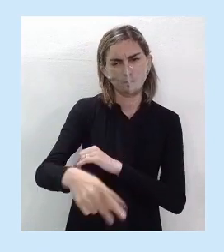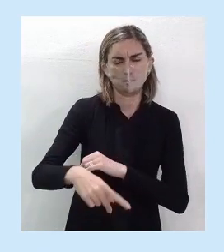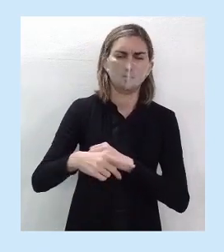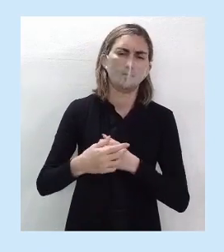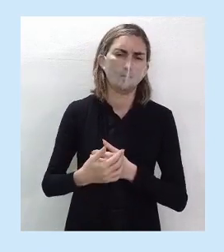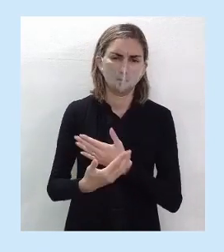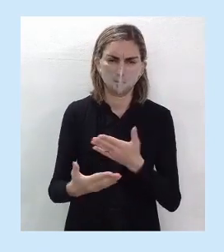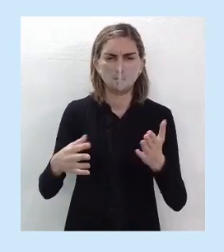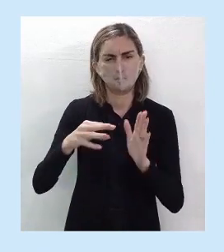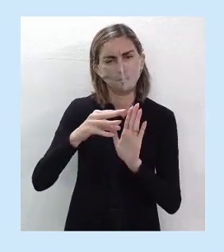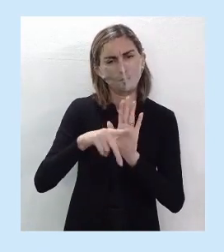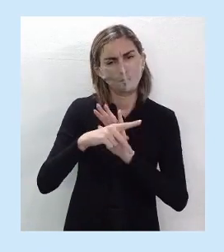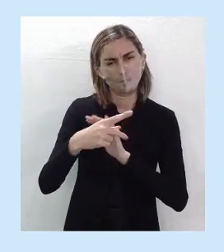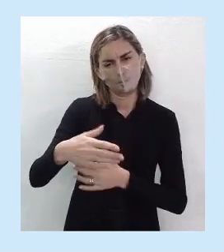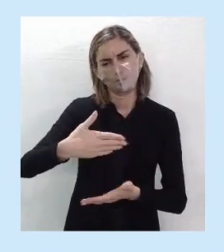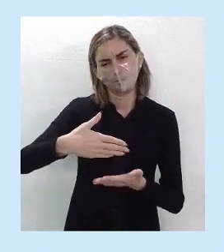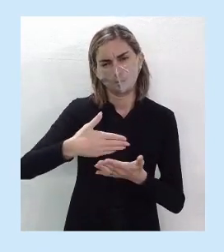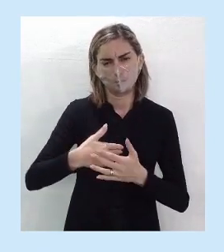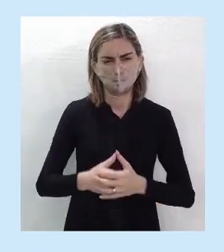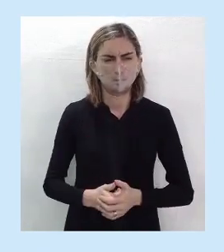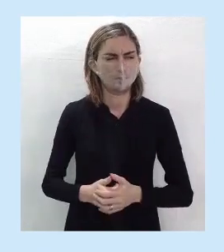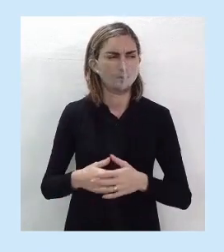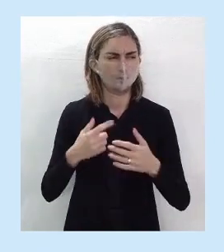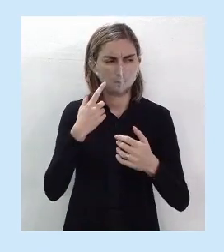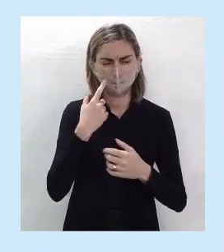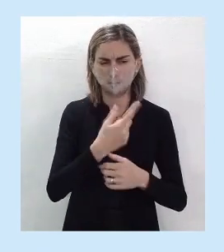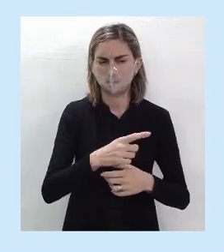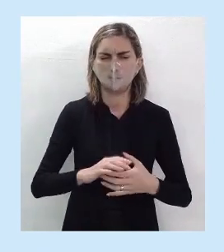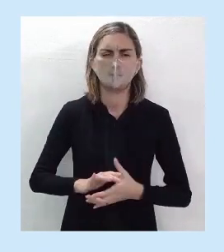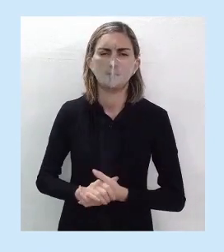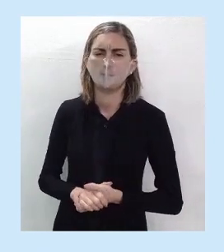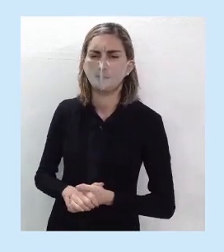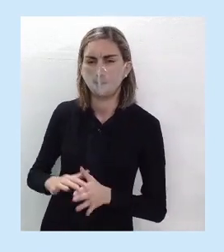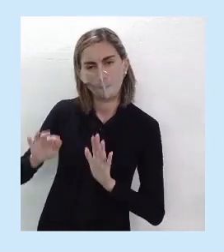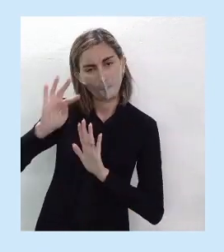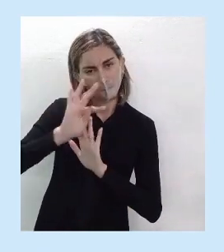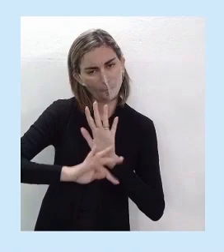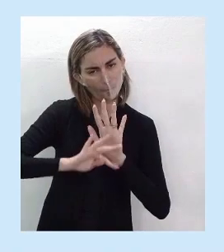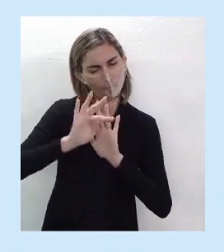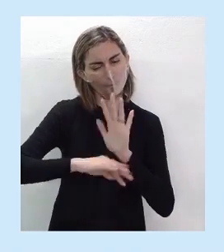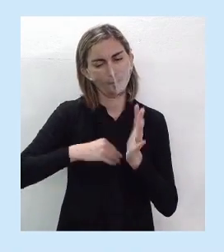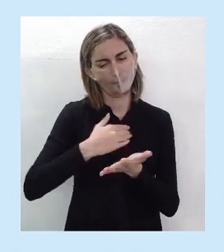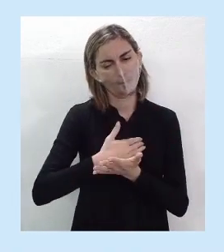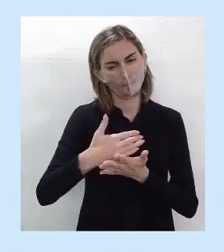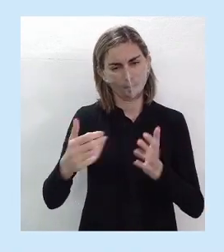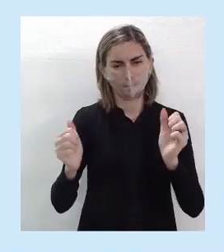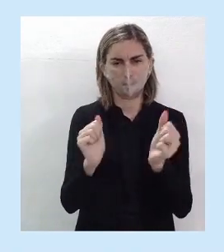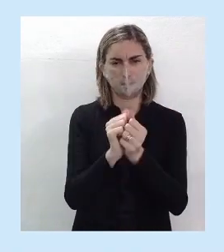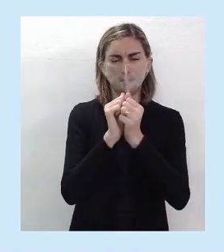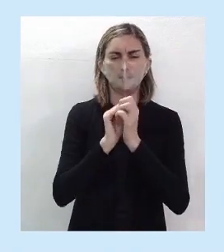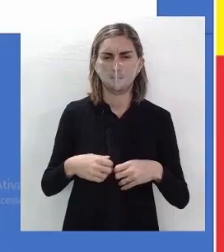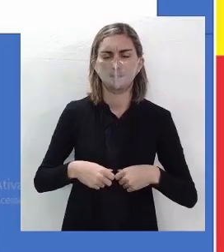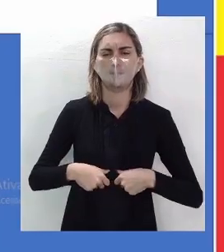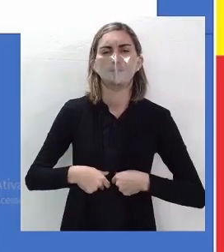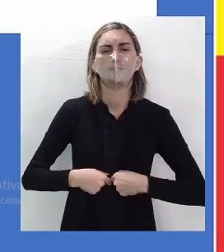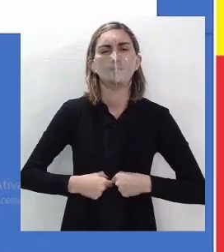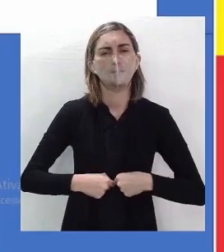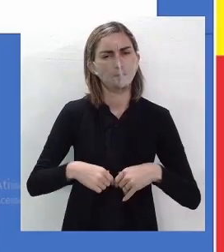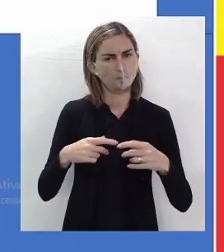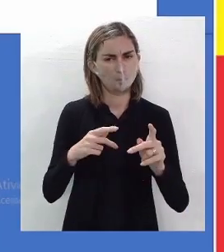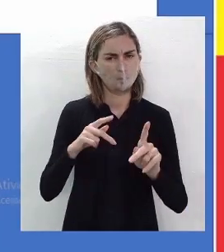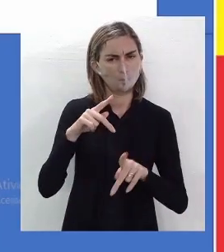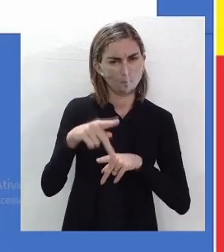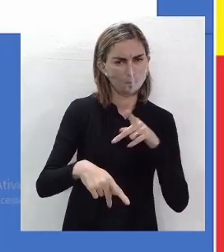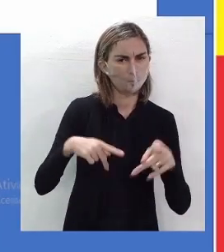Ziraldo, que eu tirei do próprio livro. Então se liga aí que a gente vai ler esse texto de introdução juntos. O